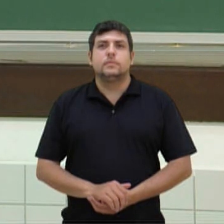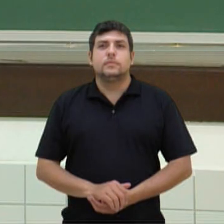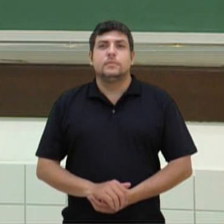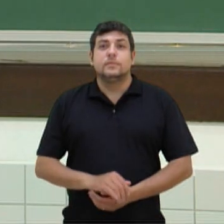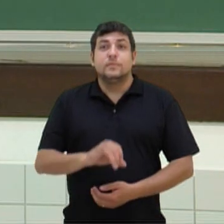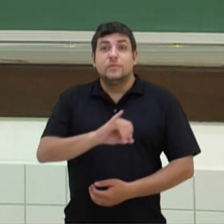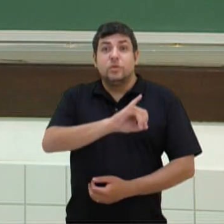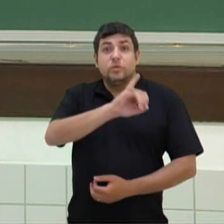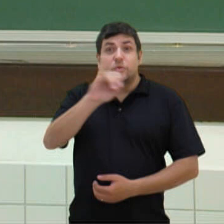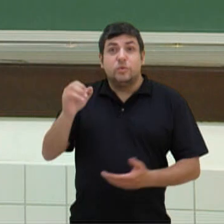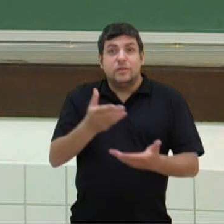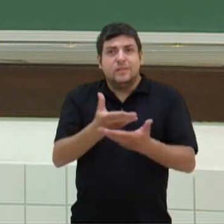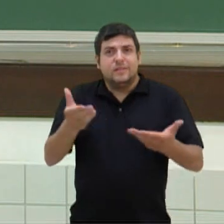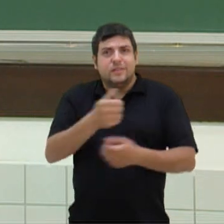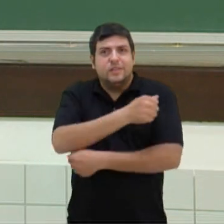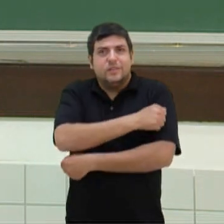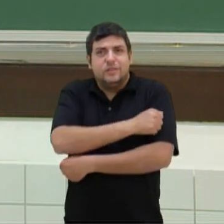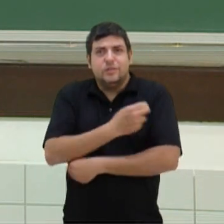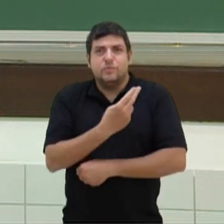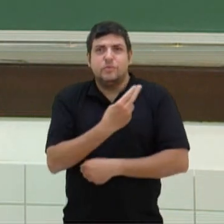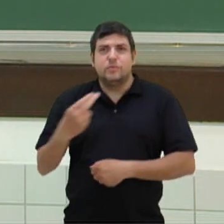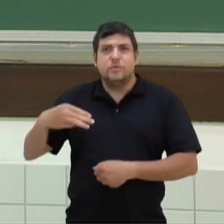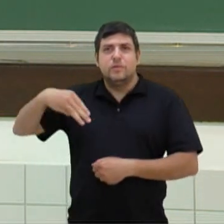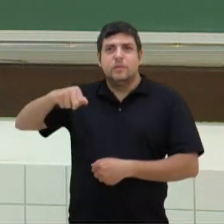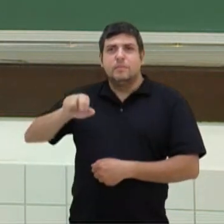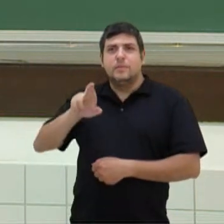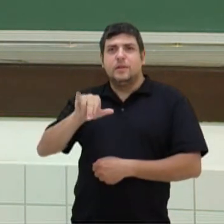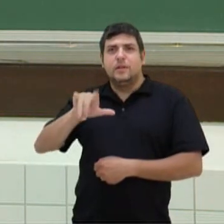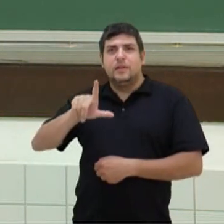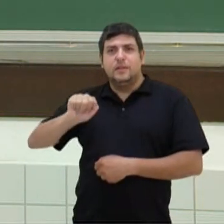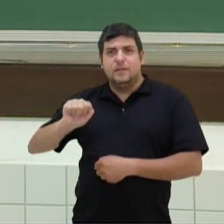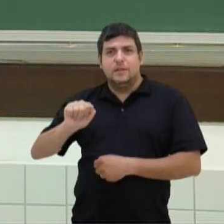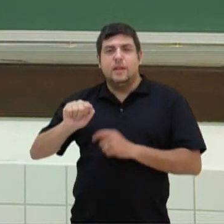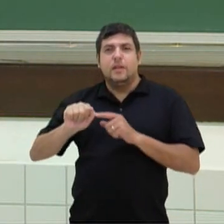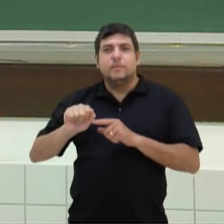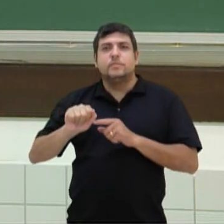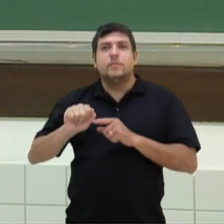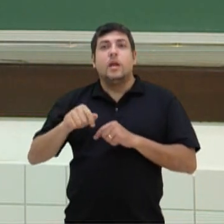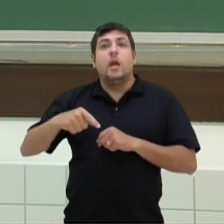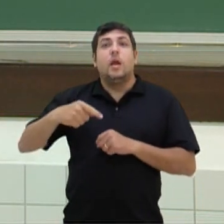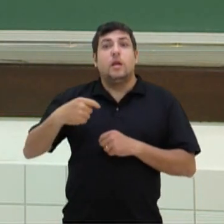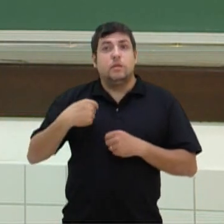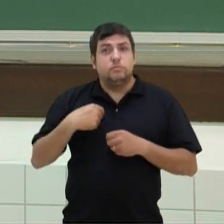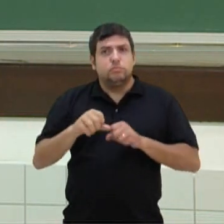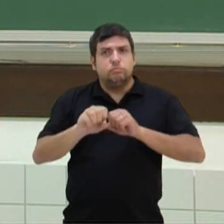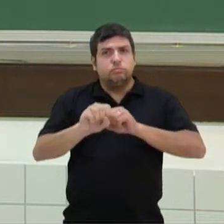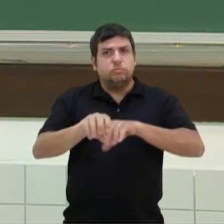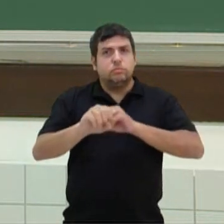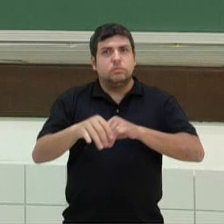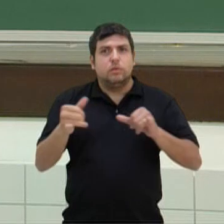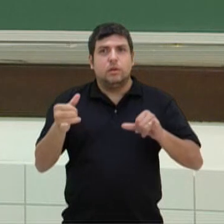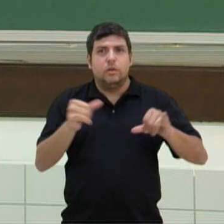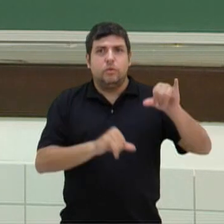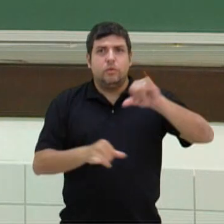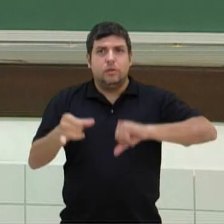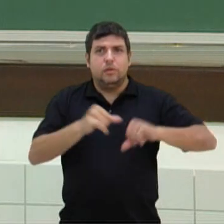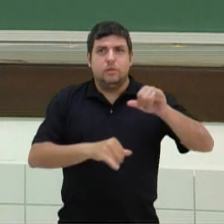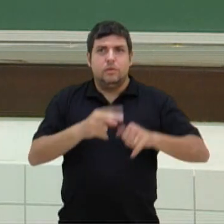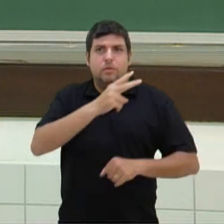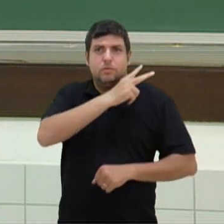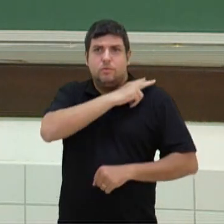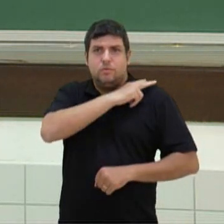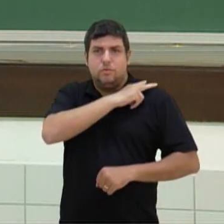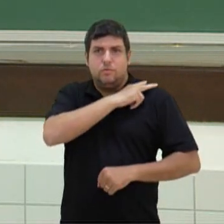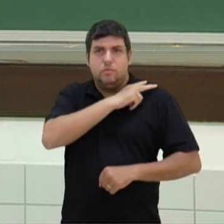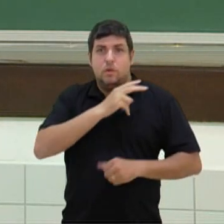Olá, alunos! Eu sou a professora Marília Ronsen e vou dar continuidade às aulas de Química do segundo ano. Estamos na aula 12